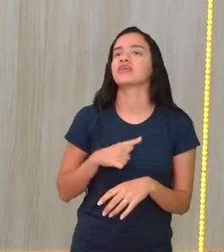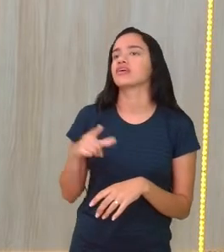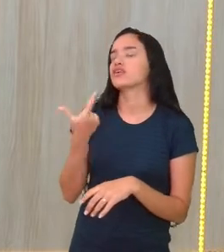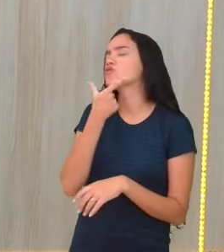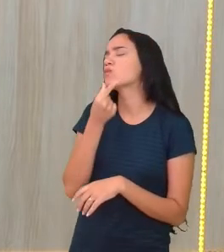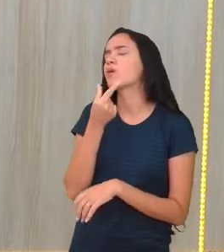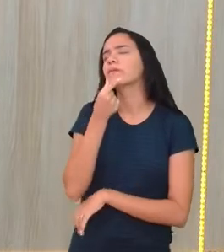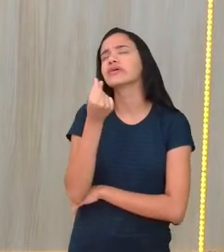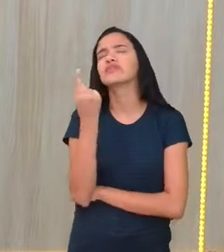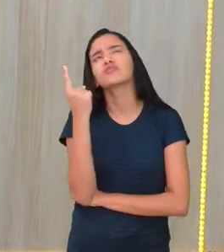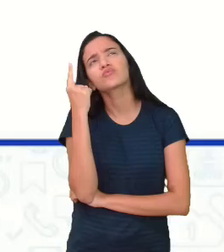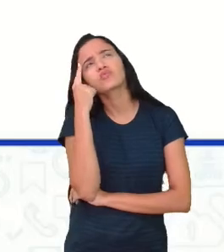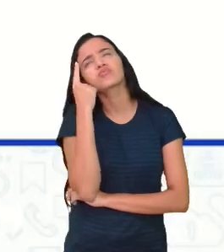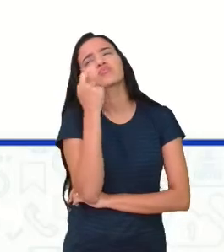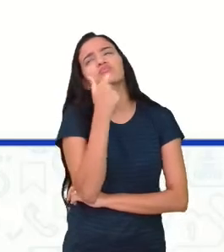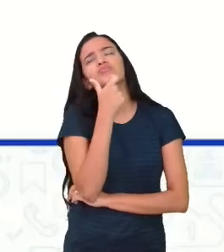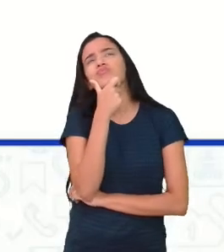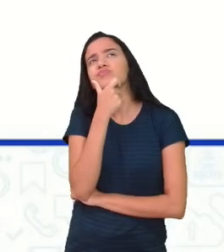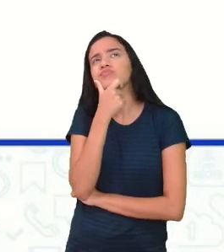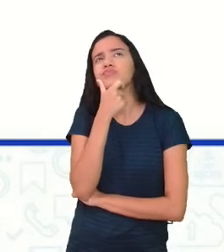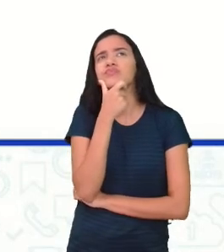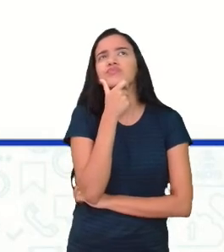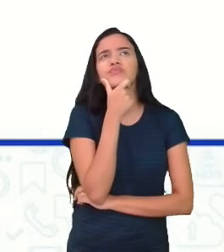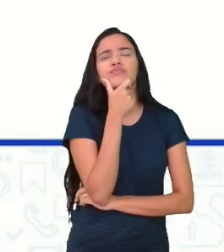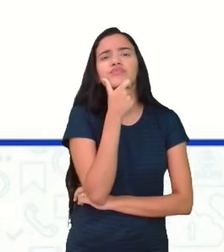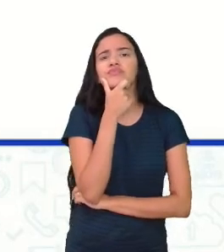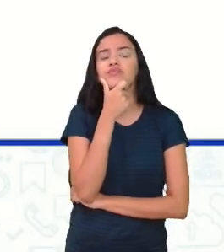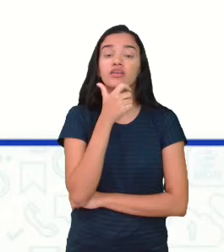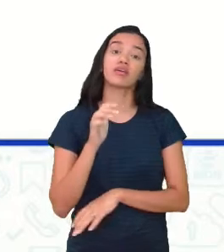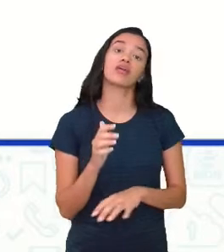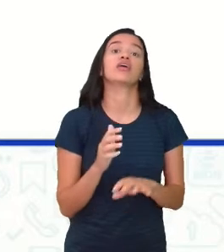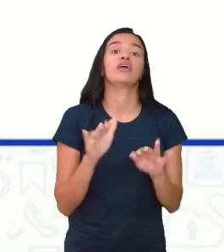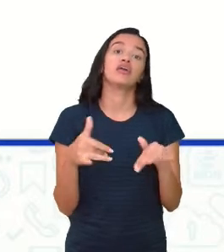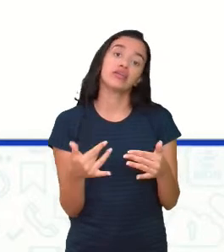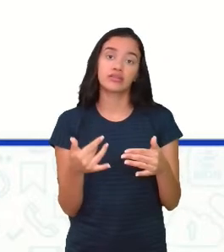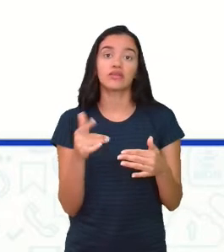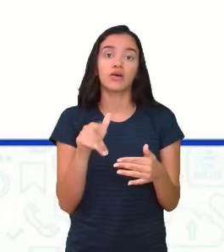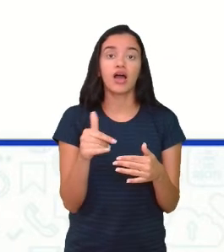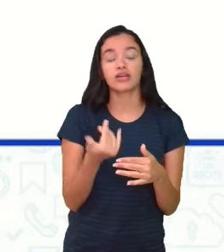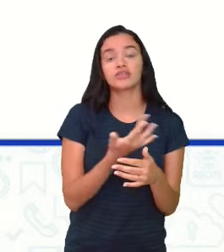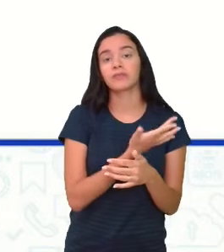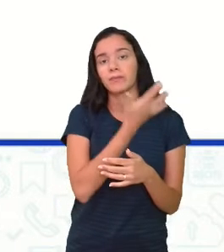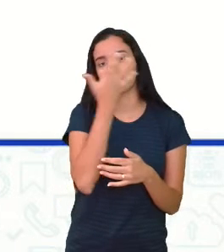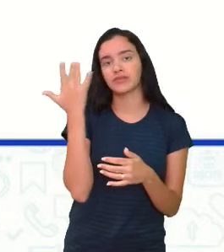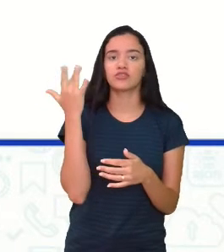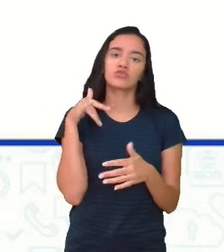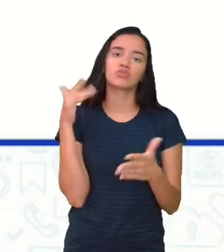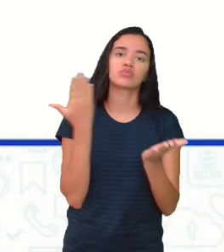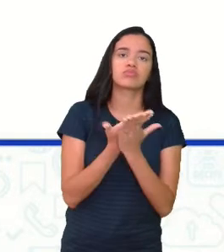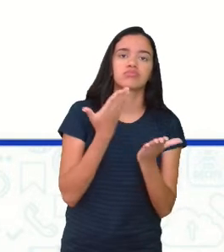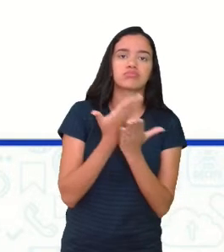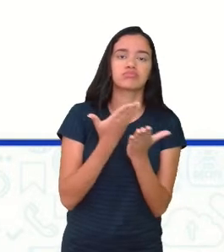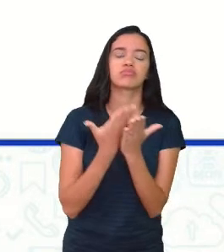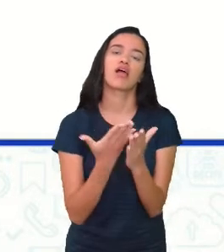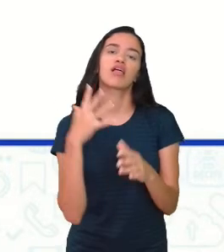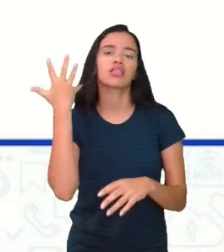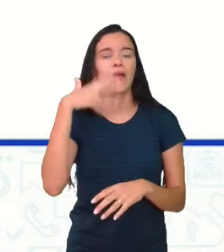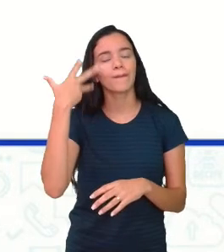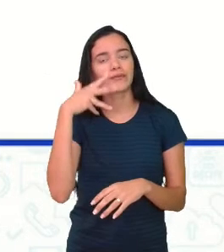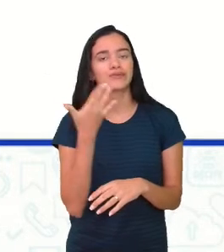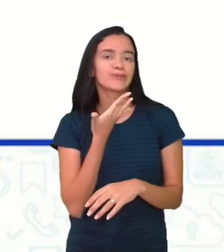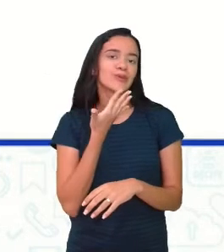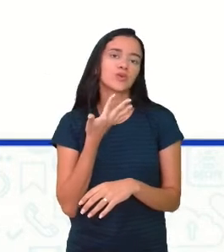pessoa pensando assim, meio rabugentinha, né? Então, muitas pessoas estudiosas da música, elas não